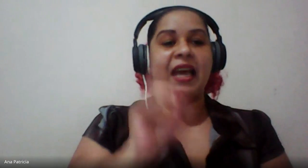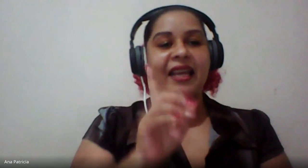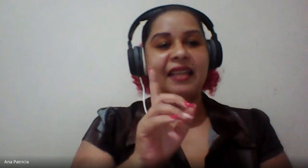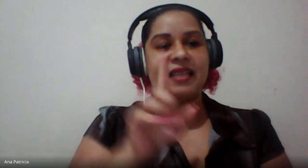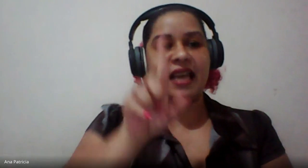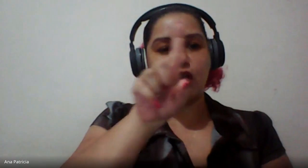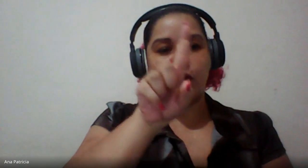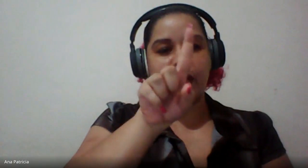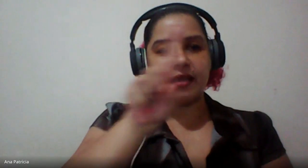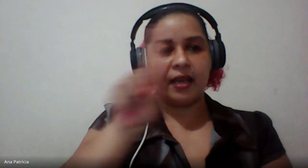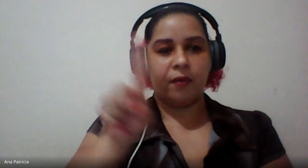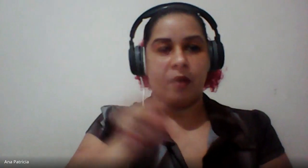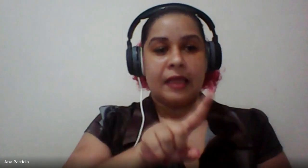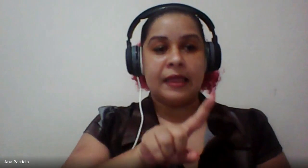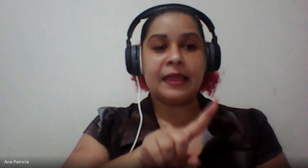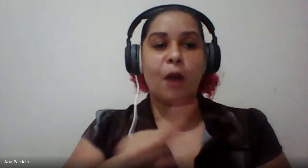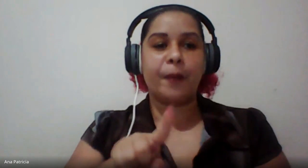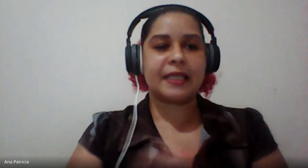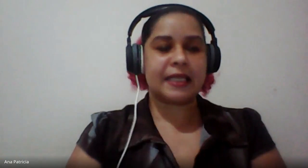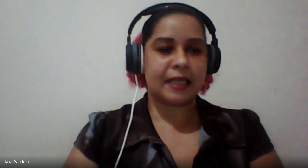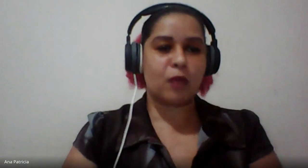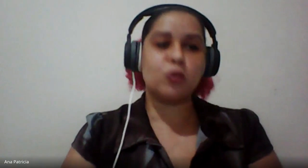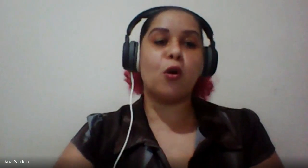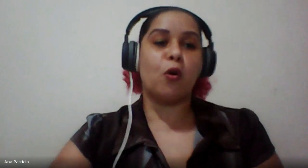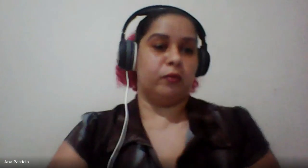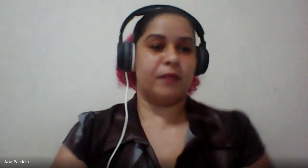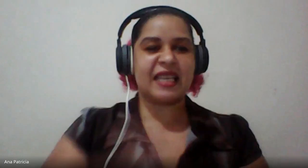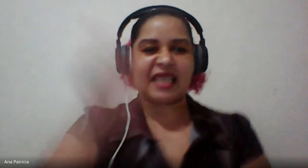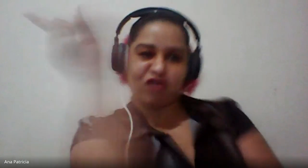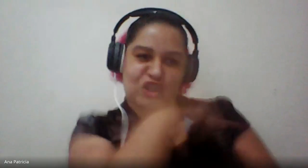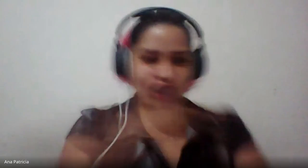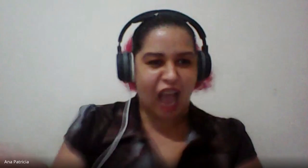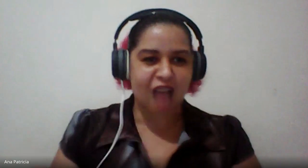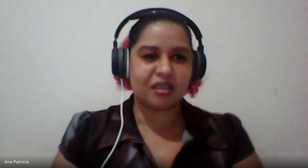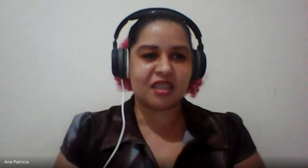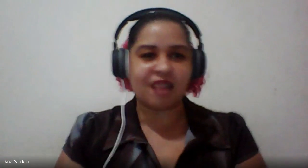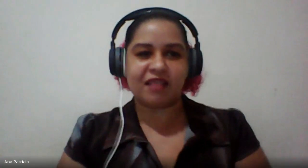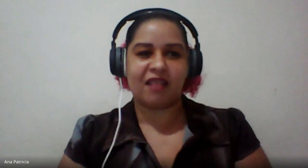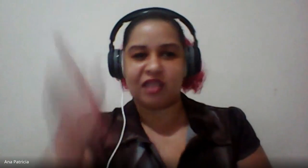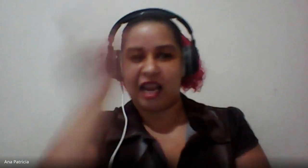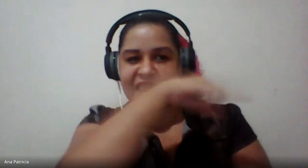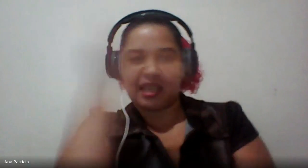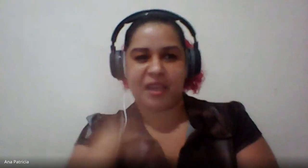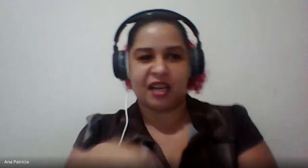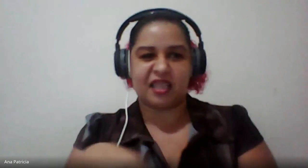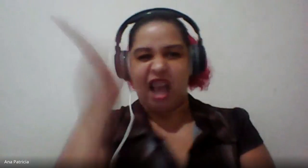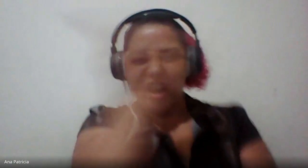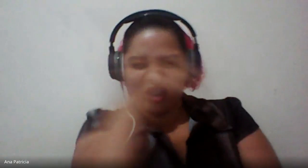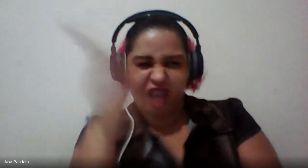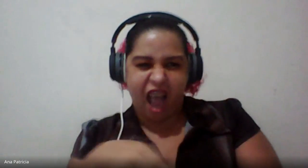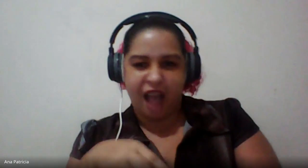E a letra Z é só o desenho. Não precisa ser o zorro. Precisa assim, tchá, os xão, não. A letra Z é bem grande,